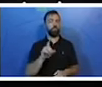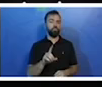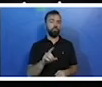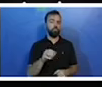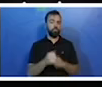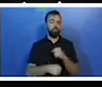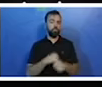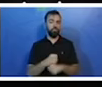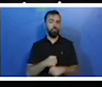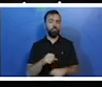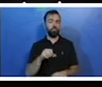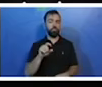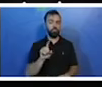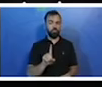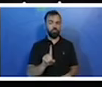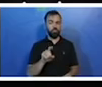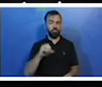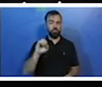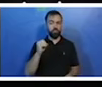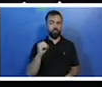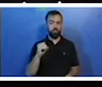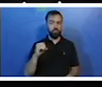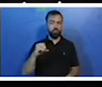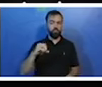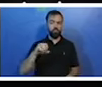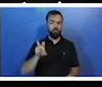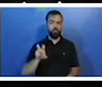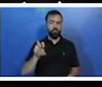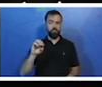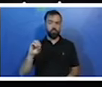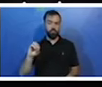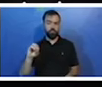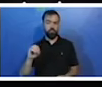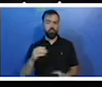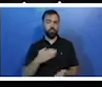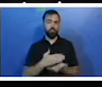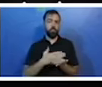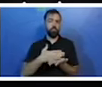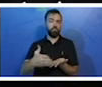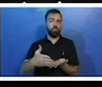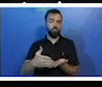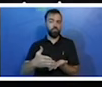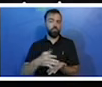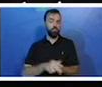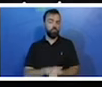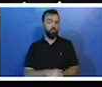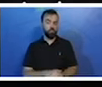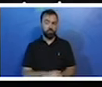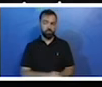existia bicicleta, mas só lá no século XIX é que começou as competições, né?